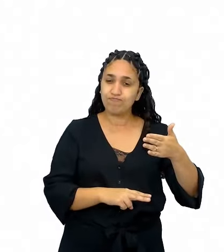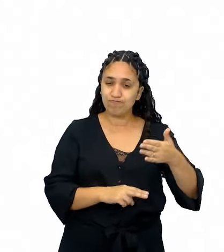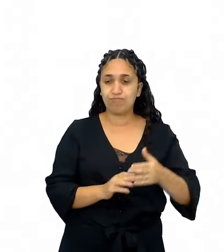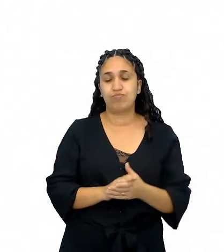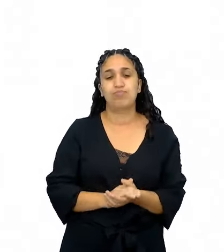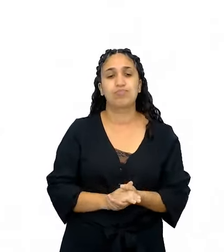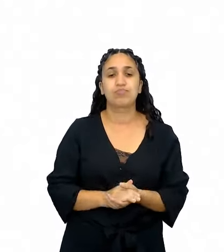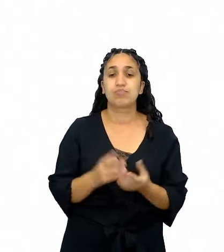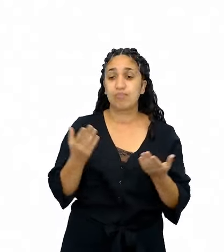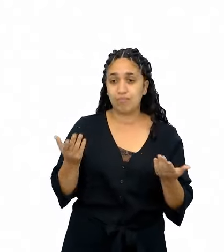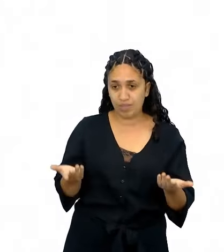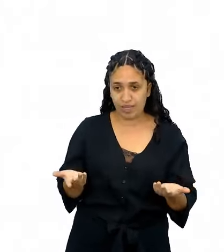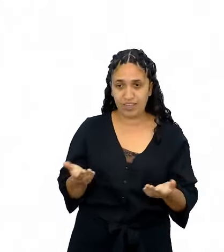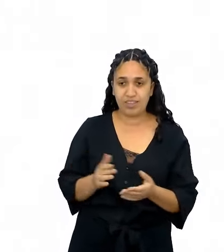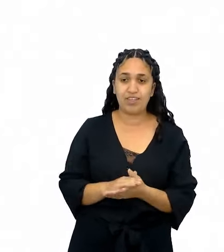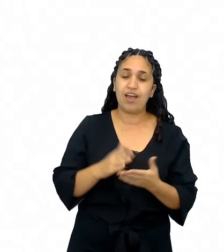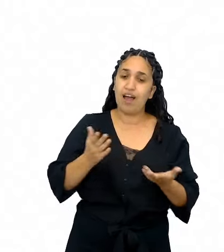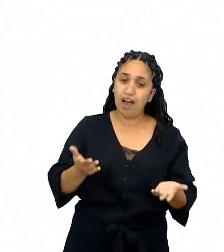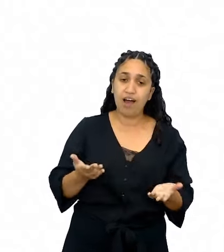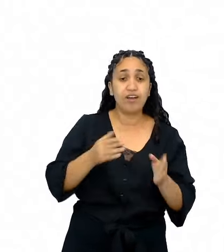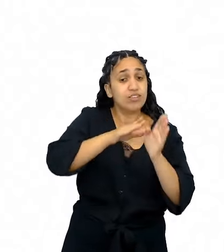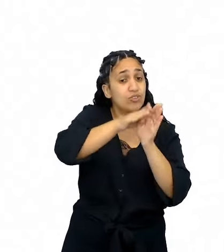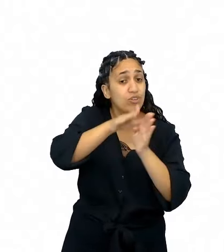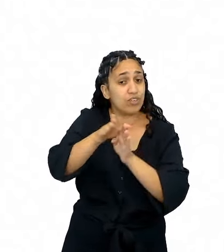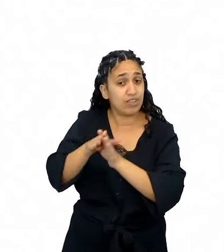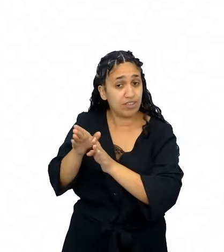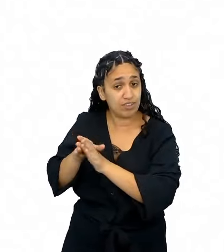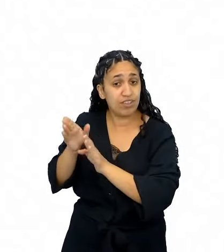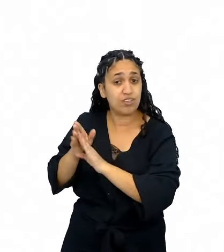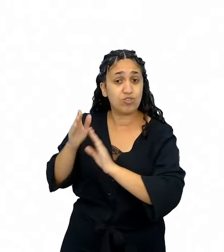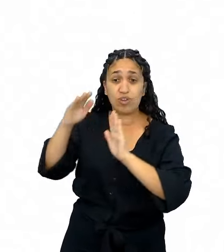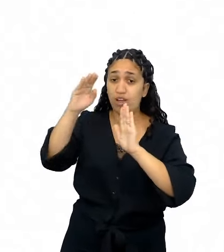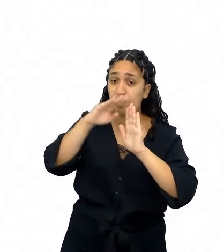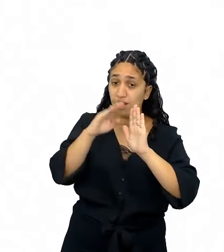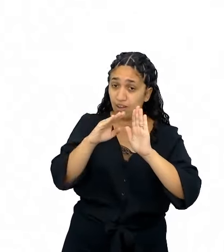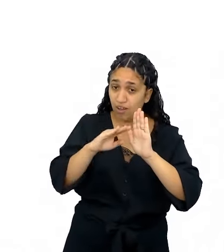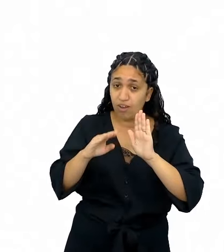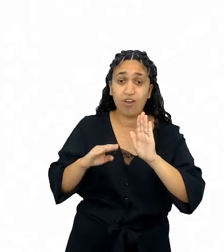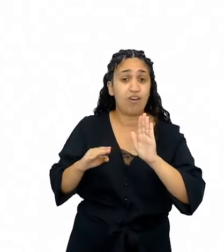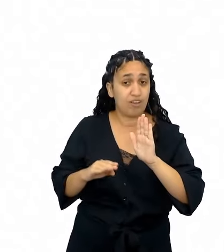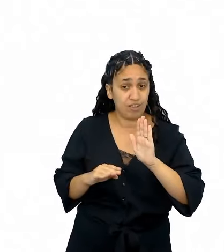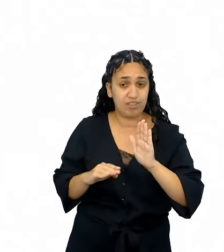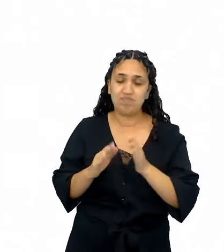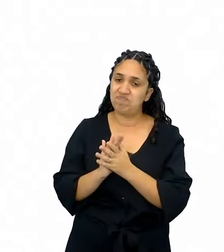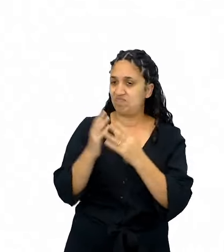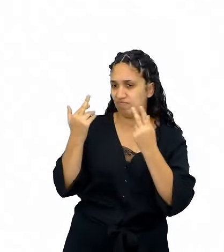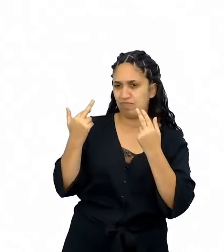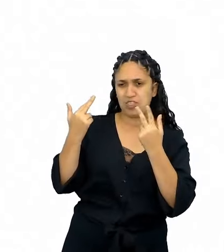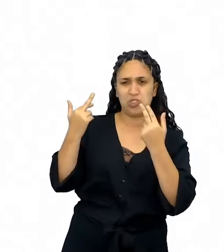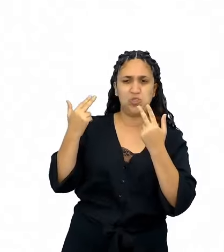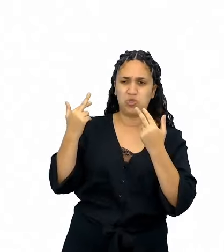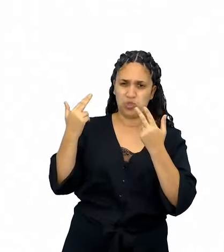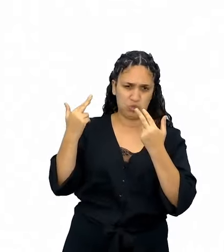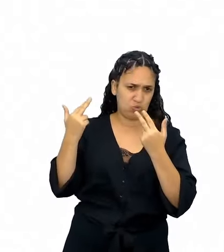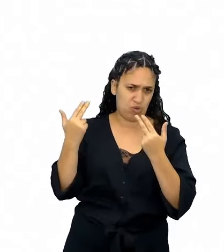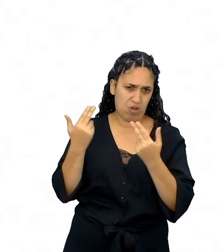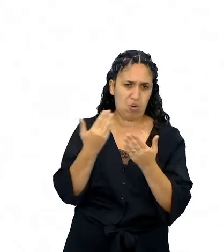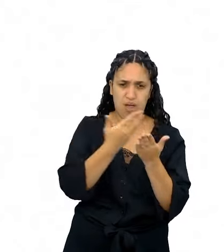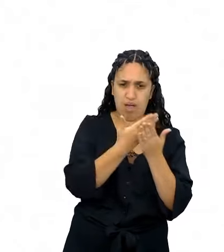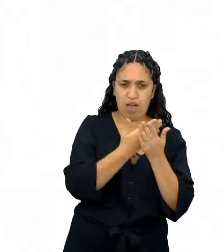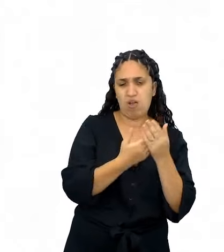as mesmas das aulas 3 e 4. O único destaque nela, professor, é que